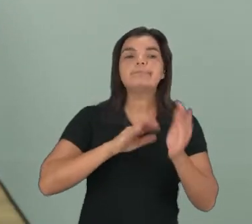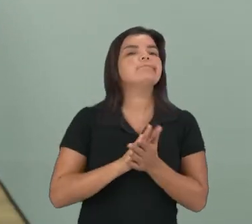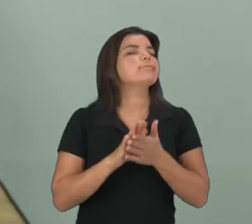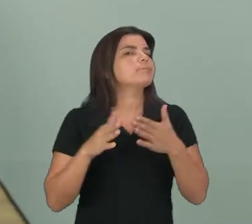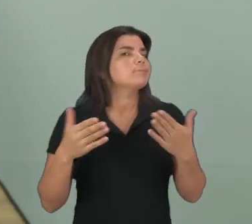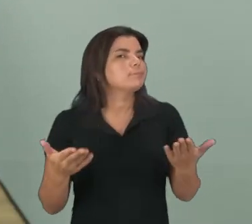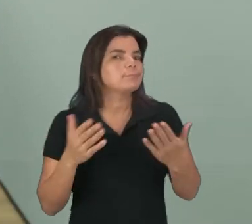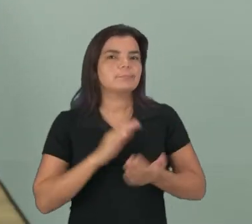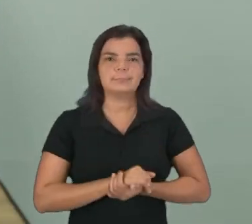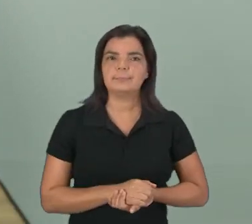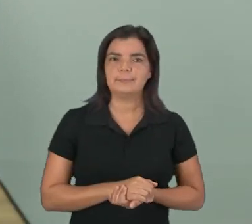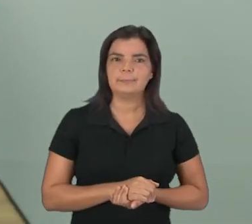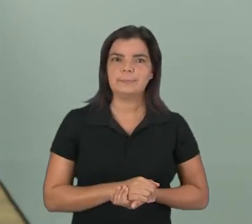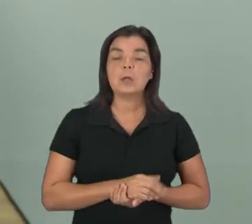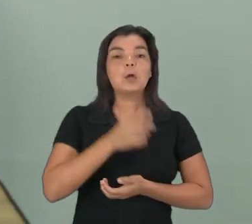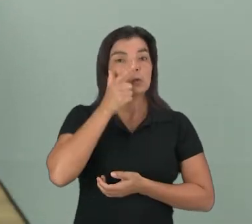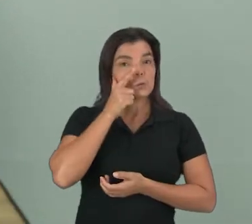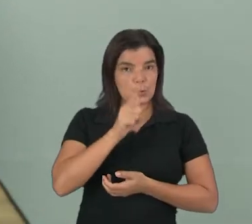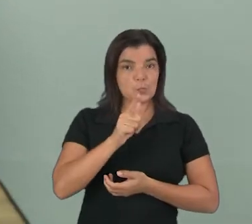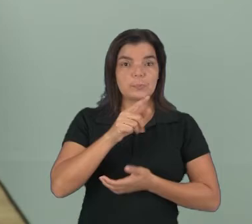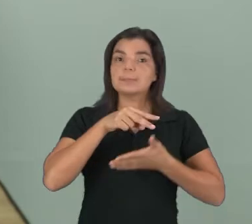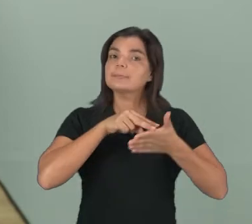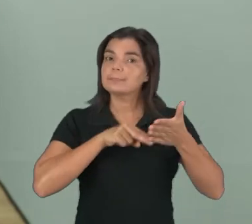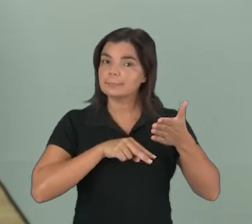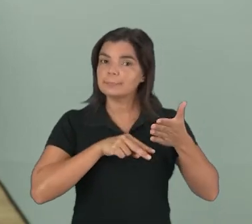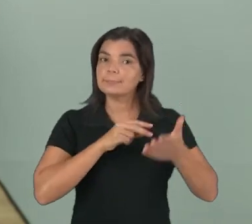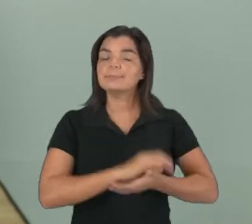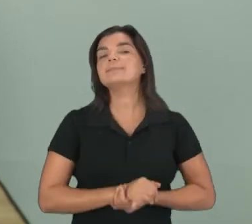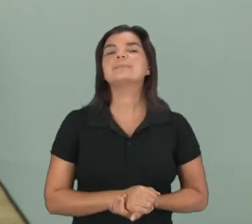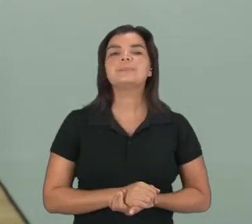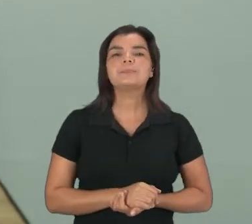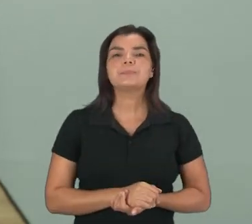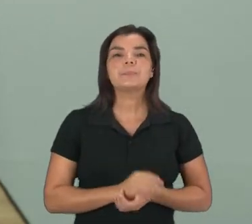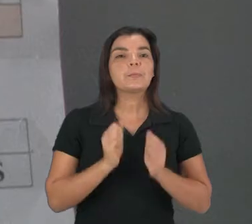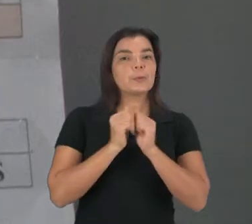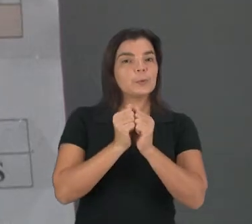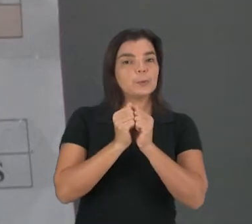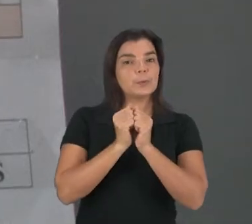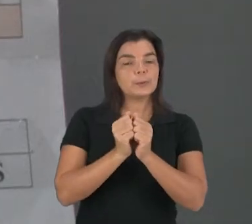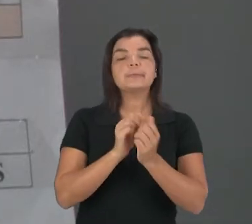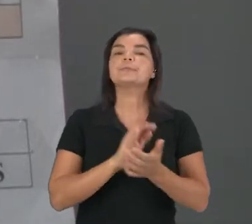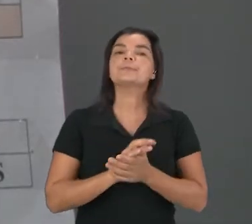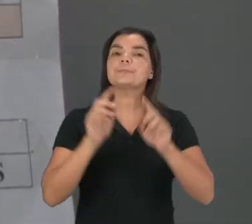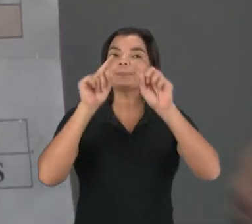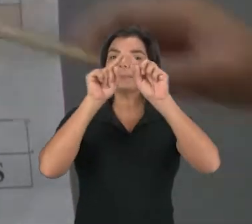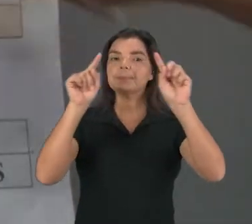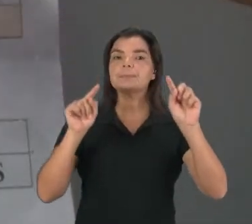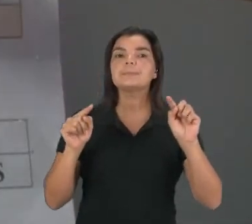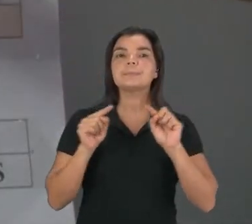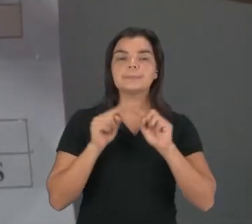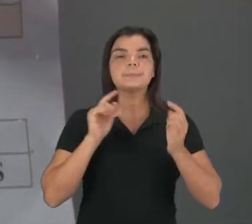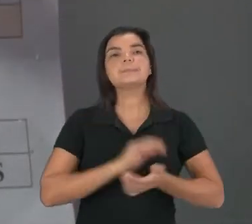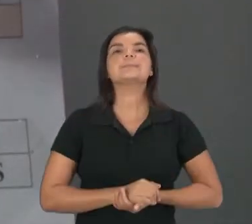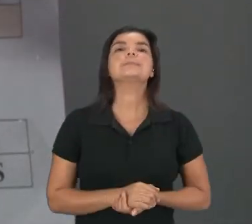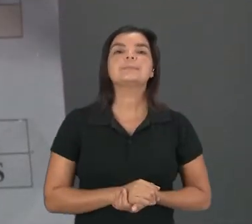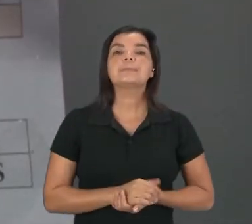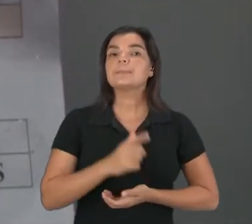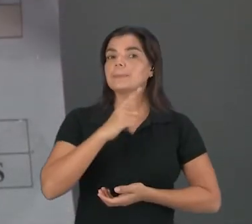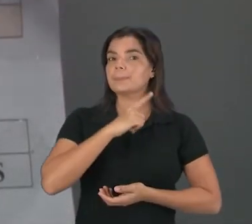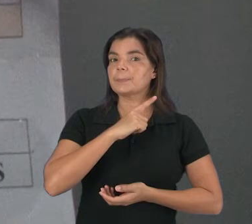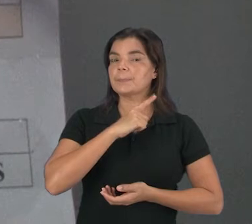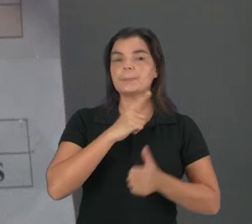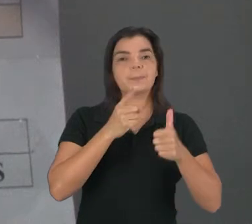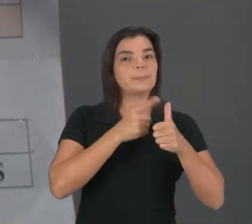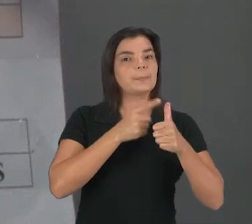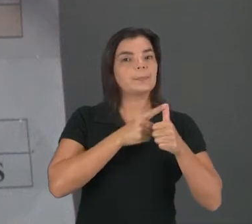aí? Estão conseguindo fazer a leitura? Vamos lá juntos então no nosso quadro. Nós temos aqui a